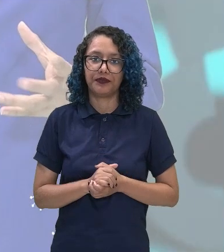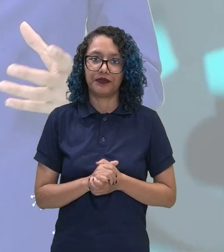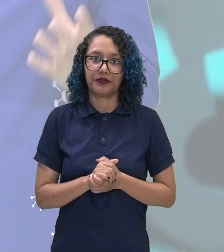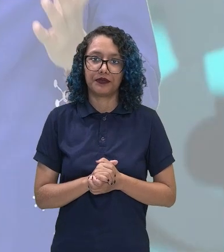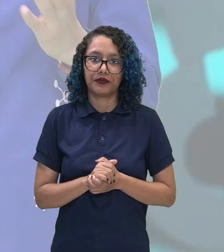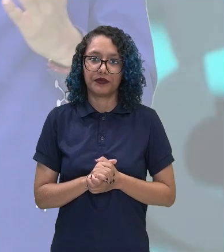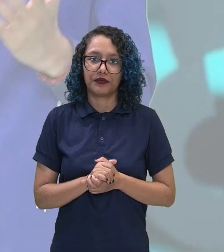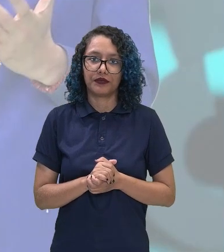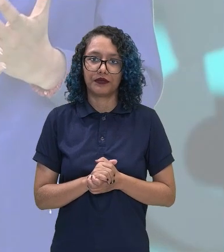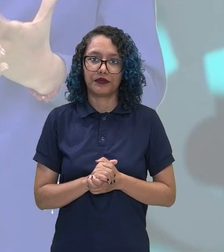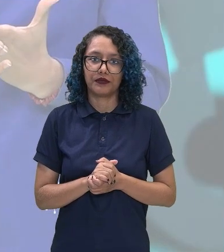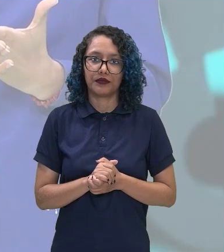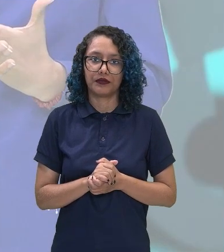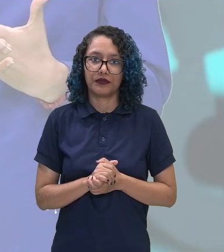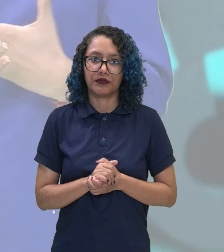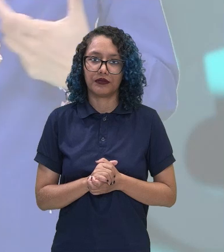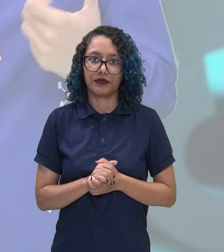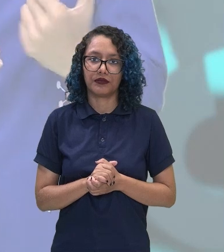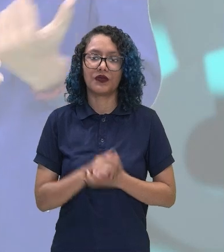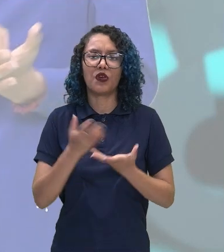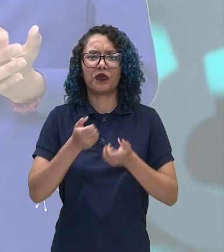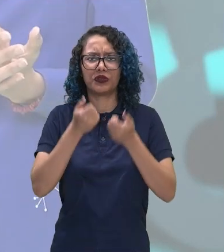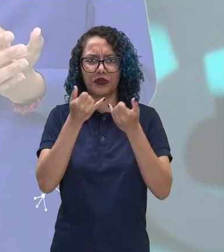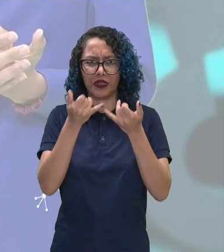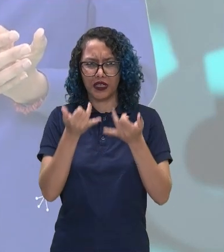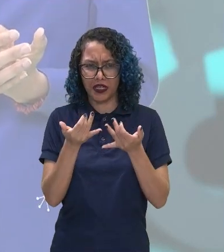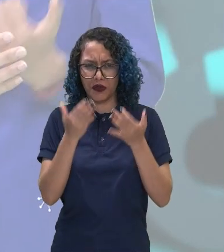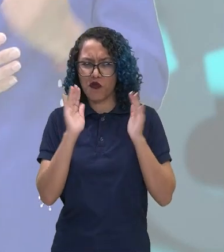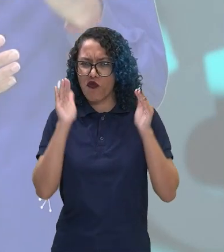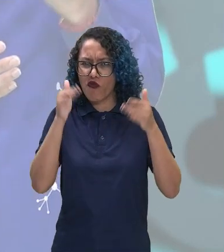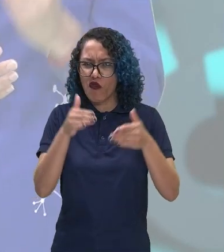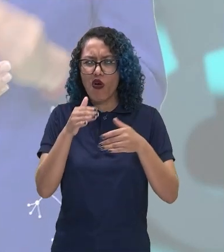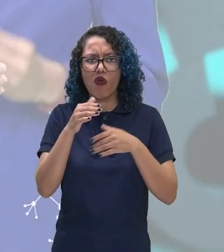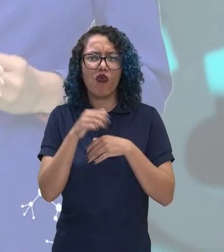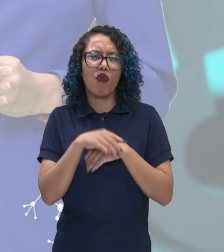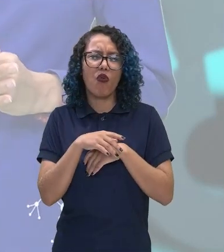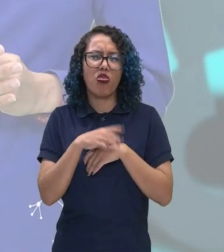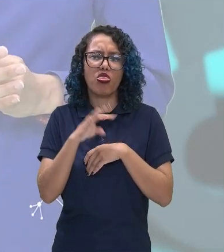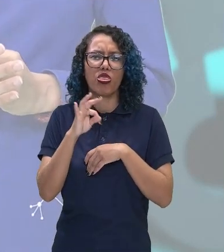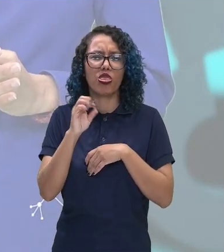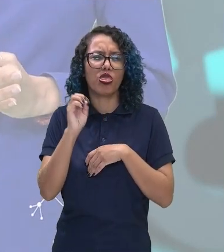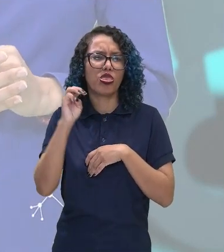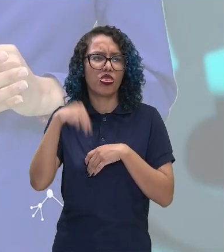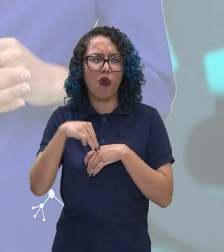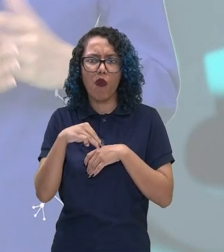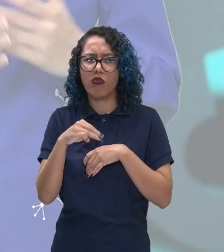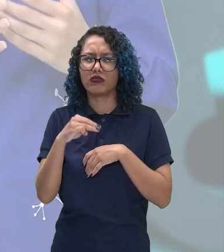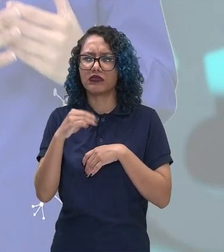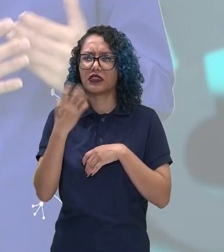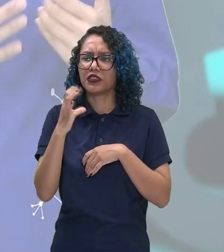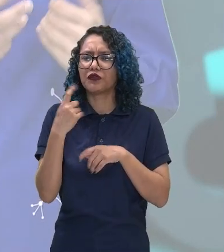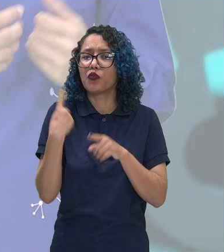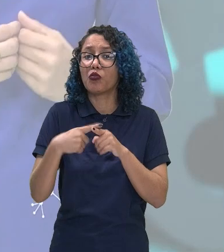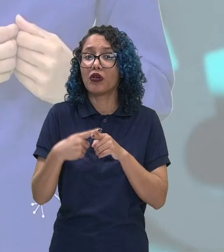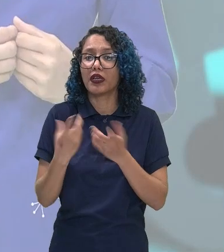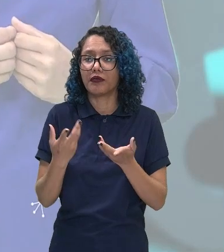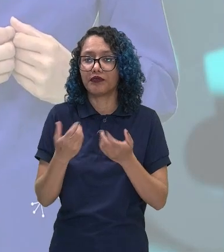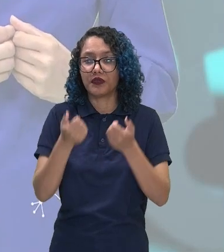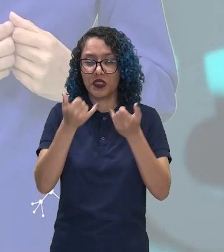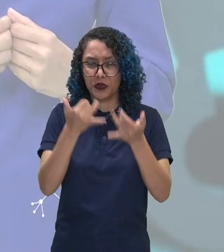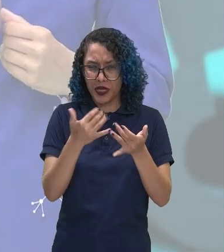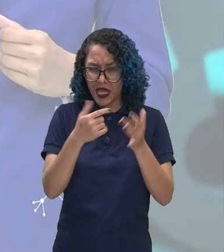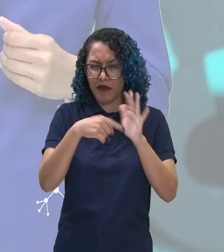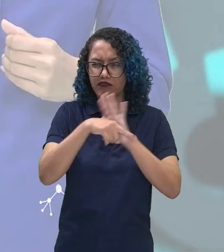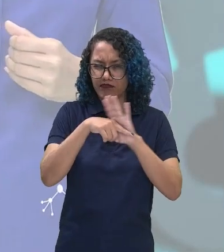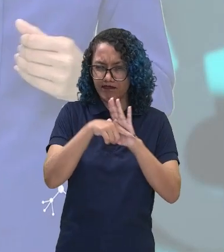Muito bem. Por que eu falei que a gente ia olhar por esse tom mais científico? Nós vimos ainda agora que foi feita uma